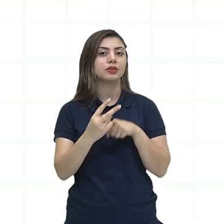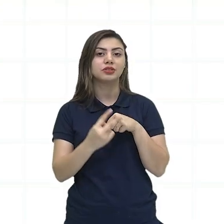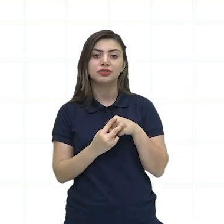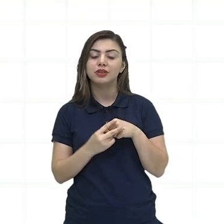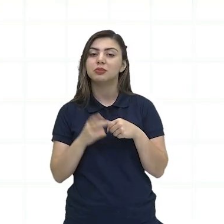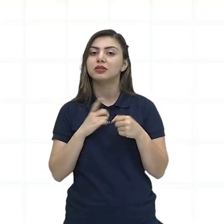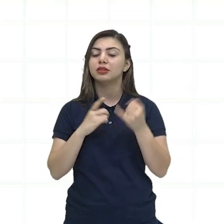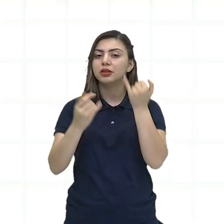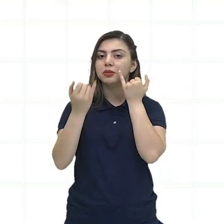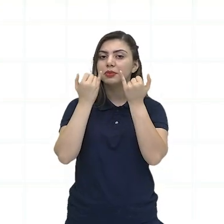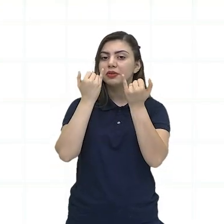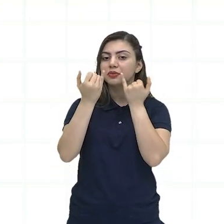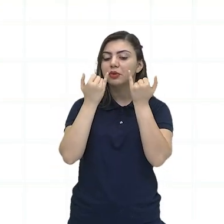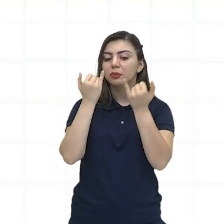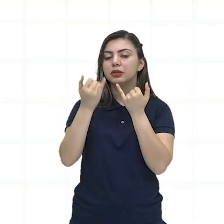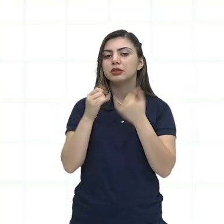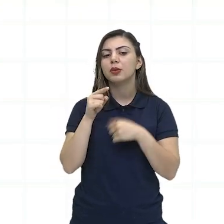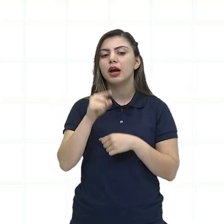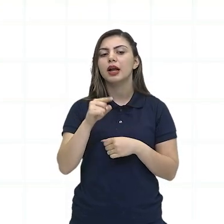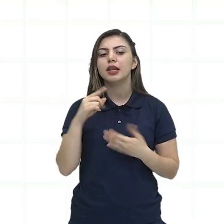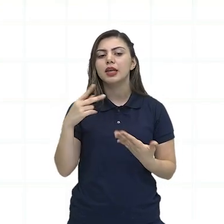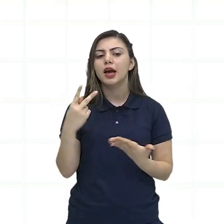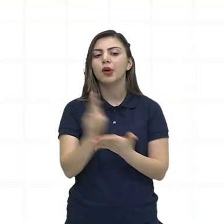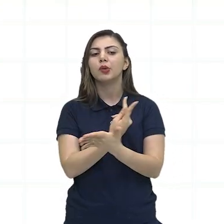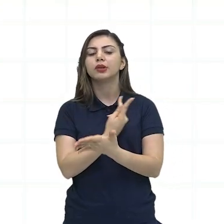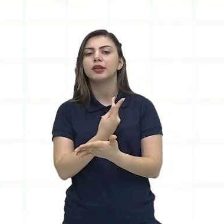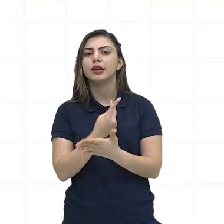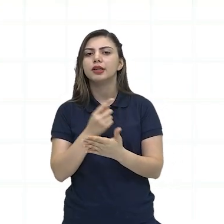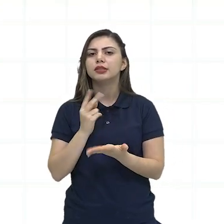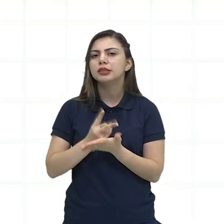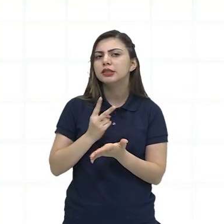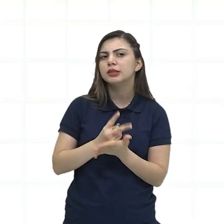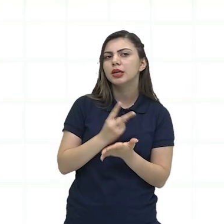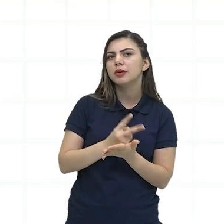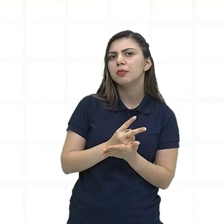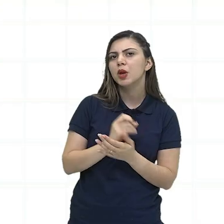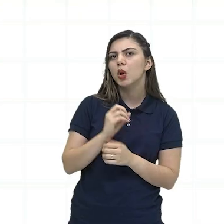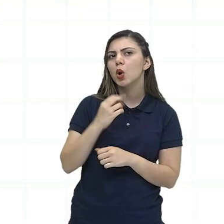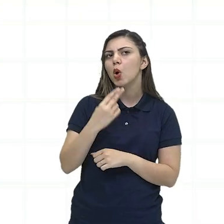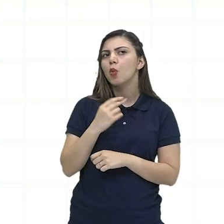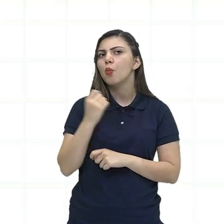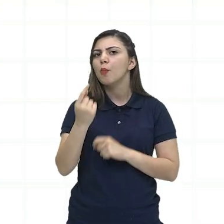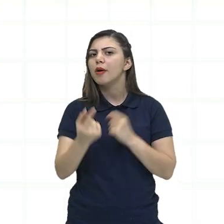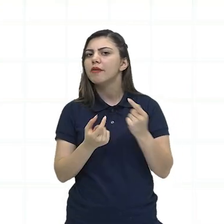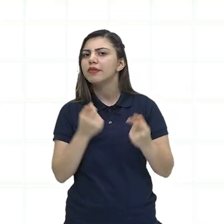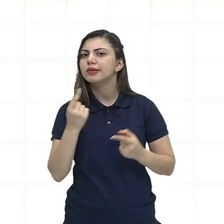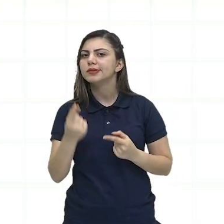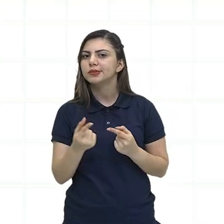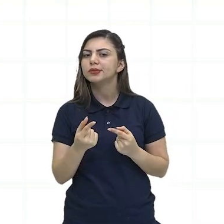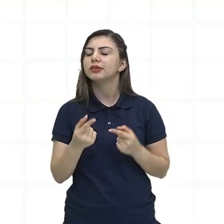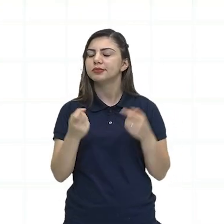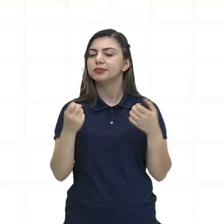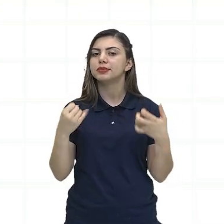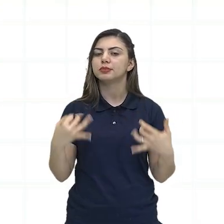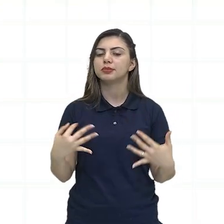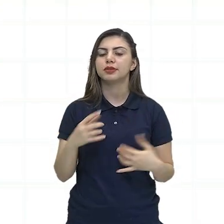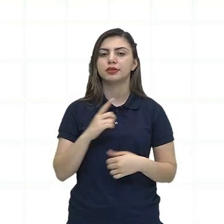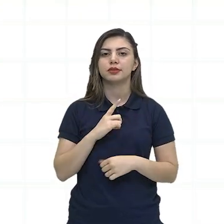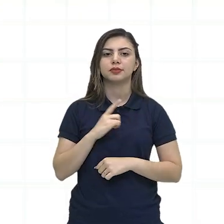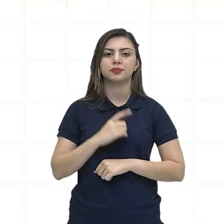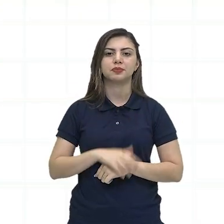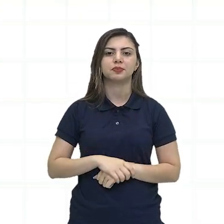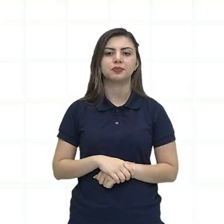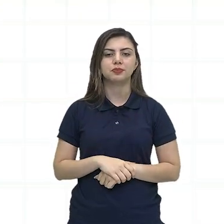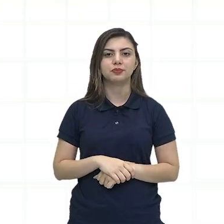dar essa ideia com que frequência um verbo acontece, né? Uma ação é praticada. E nós